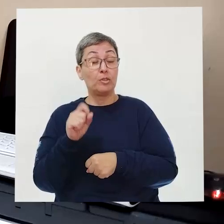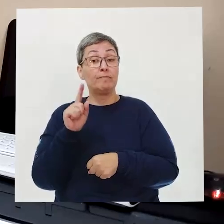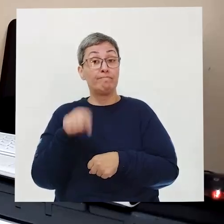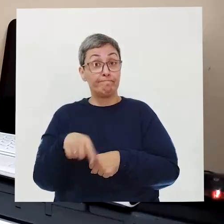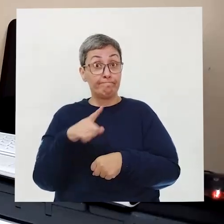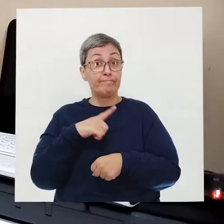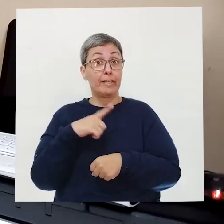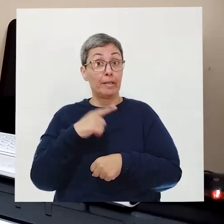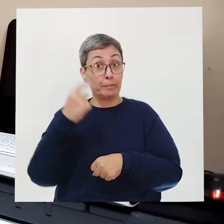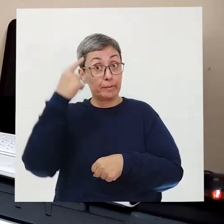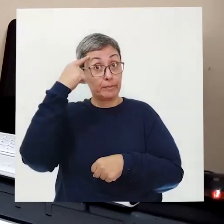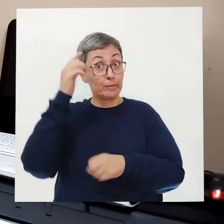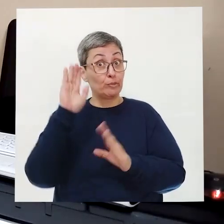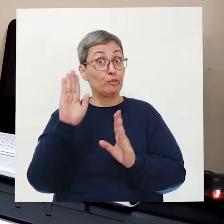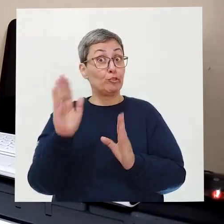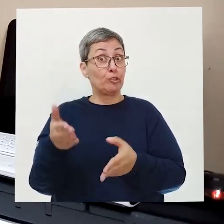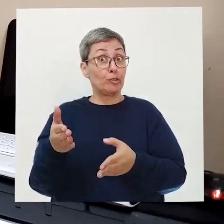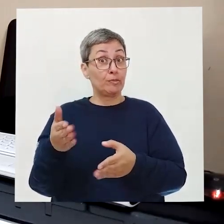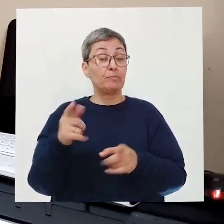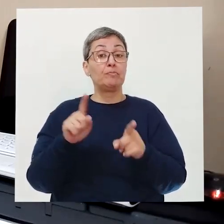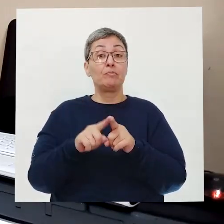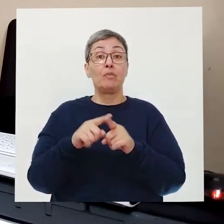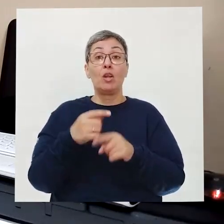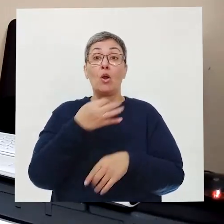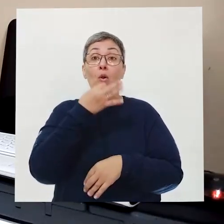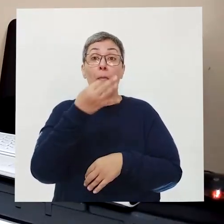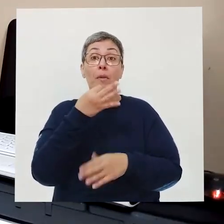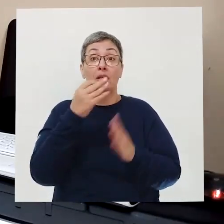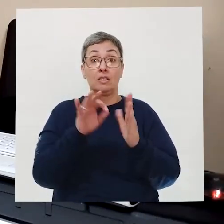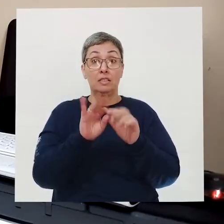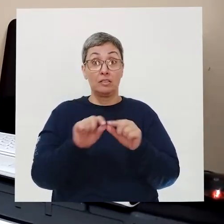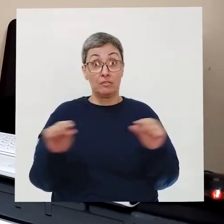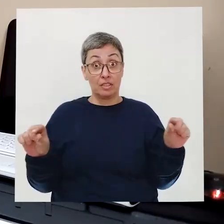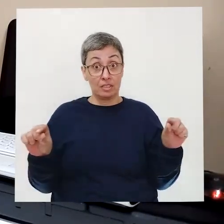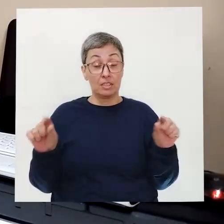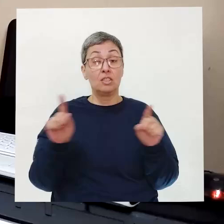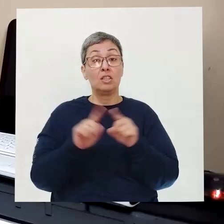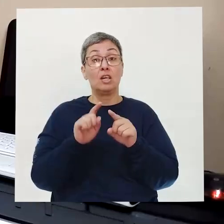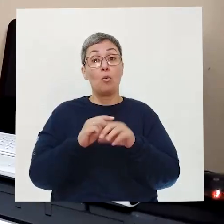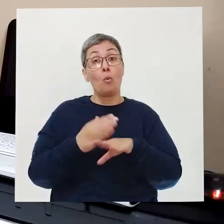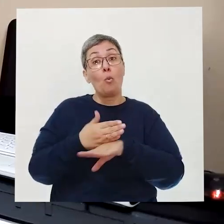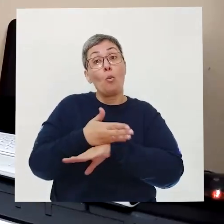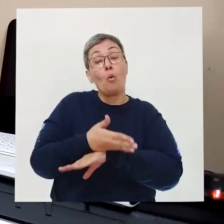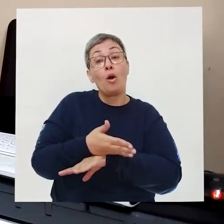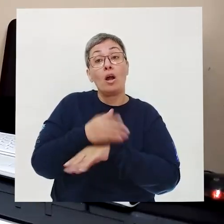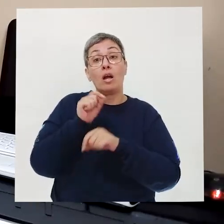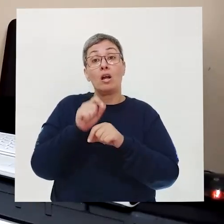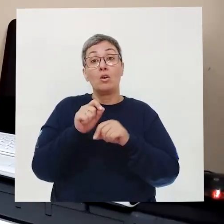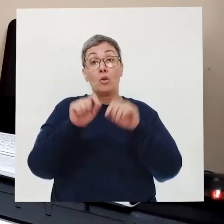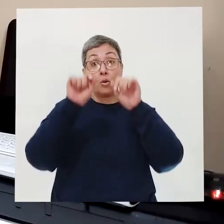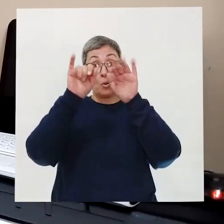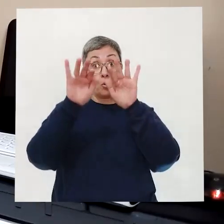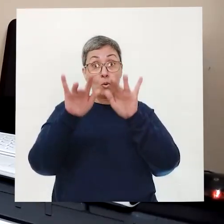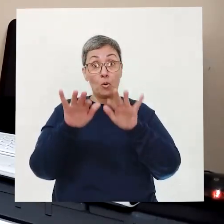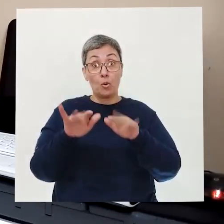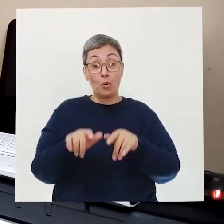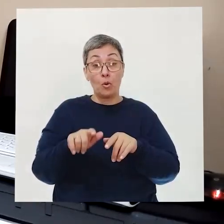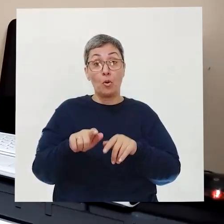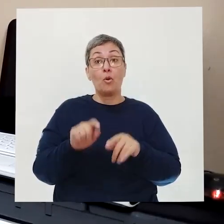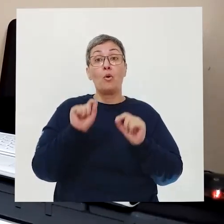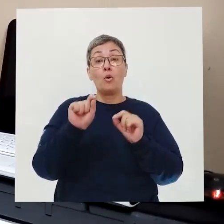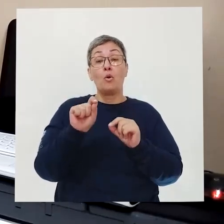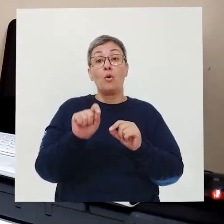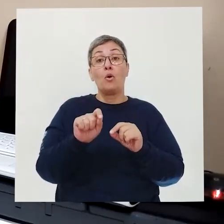já tinha esse pensamento, né? Então comente essa frase. E também acesse o formulário do